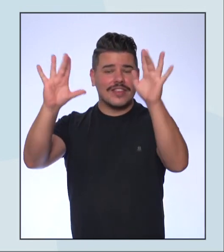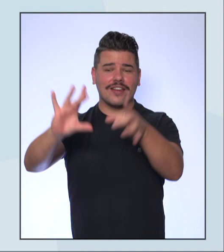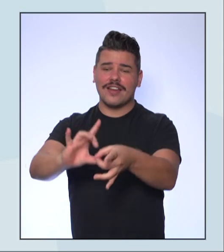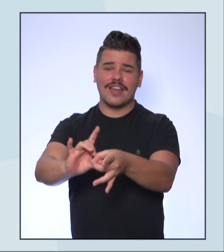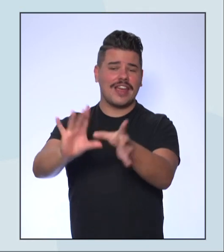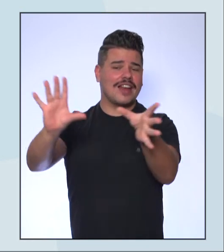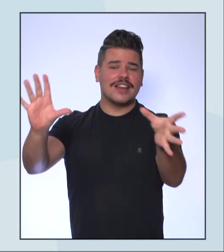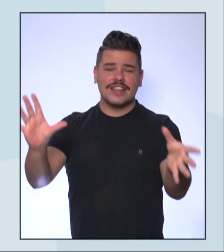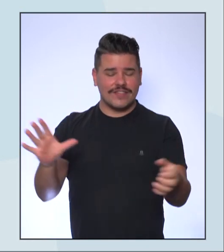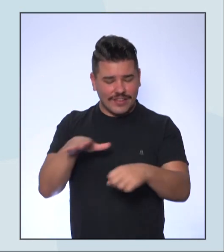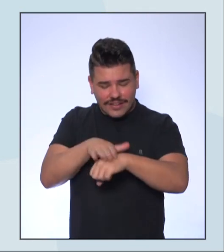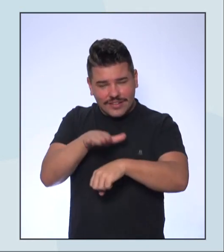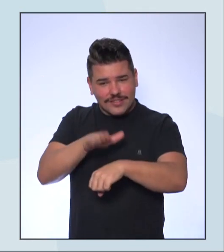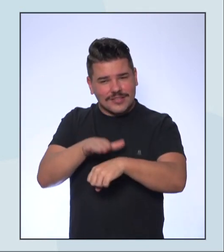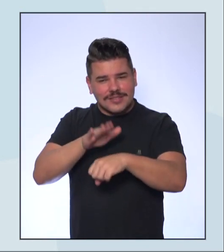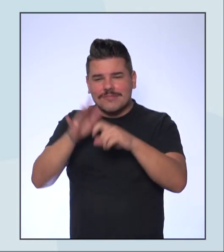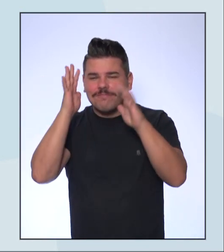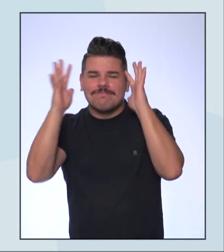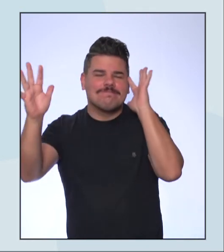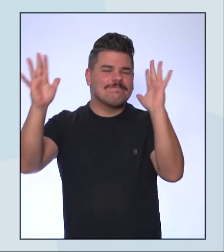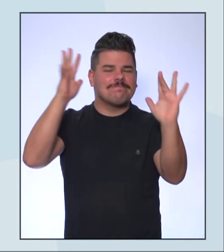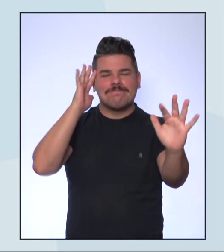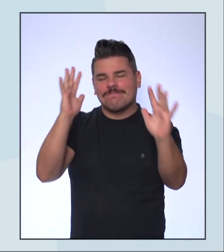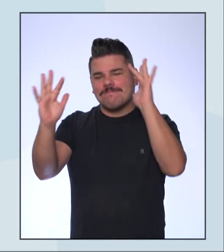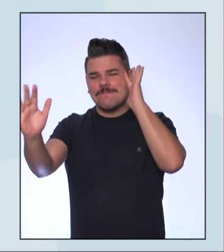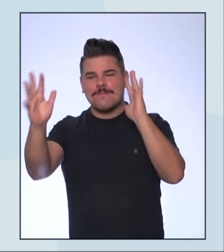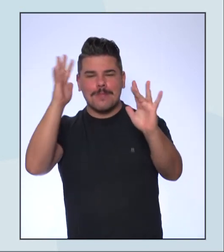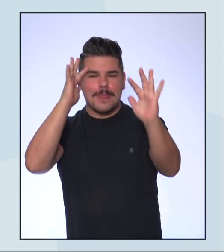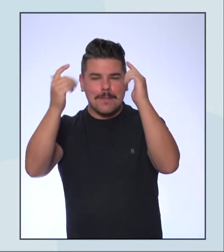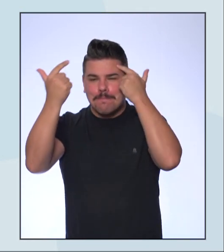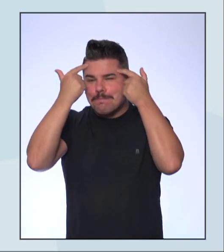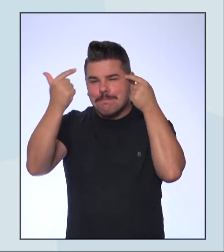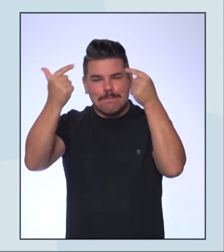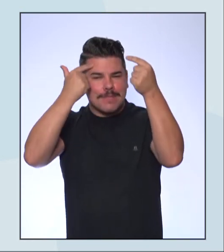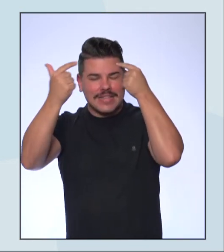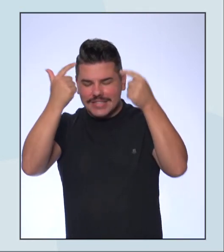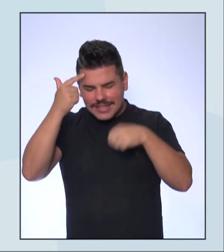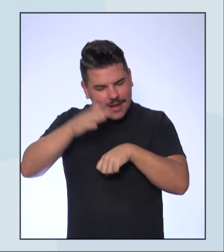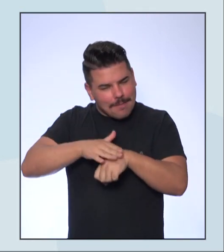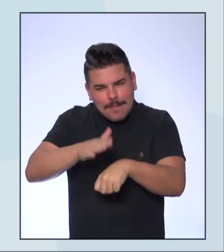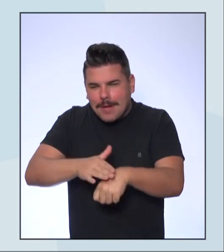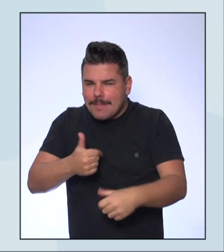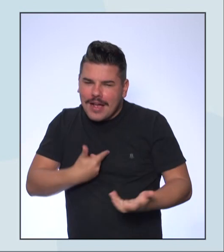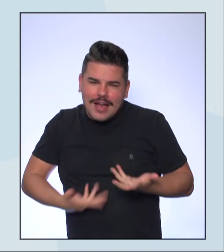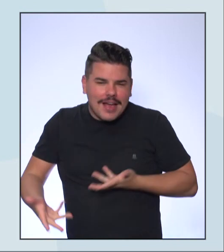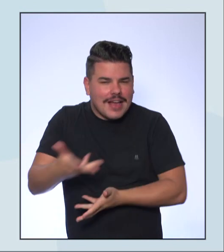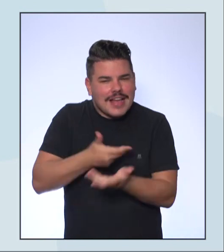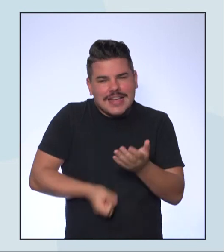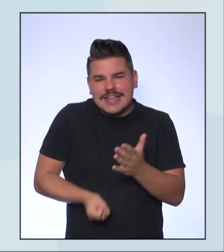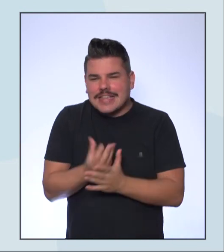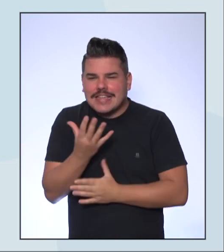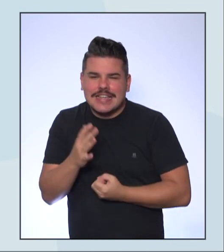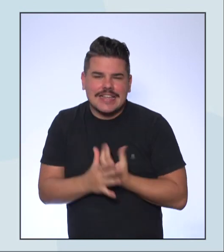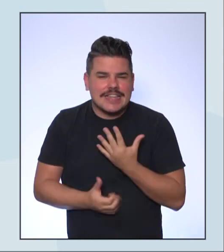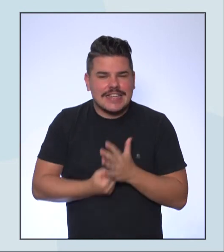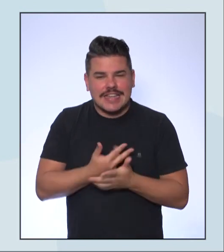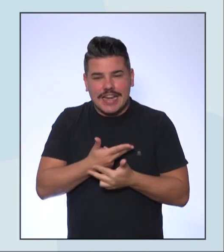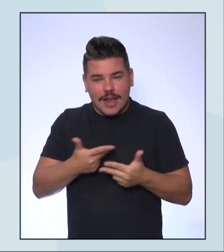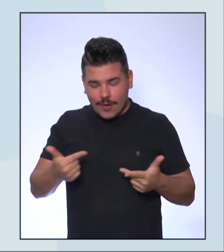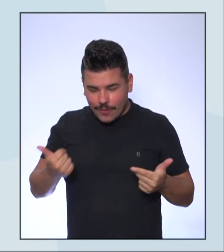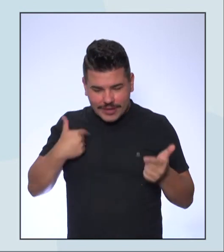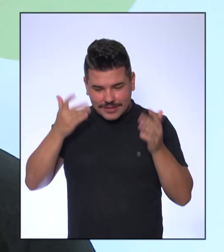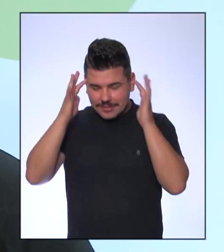exercitamos a filosofia. A filosofia é uma atividade, a atividade filosófica. A filosofia é sempre